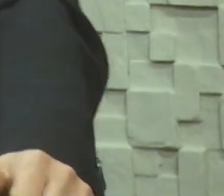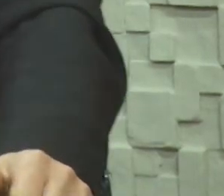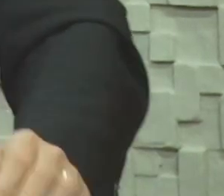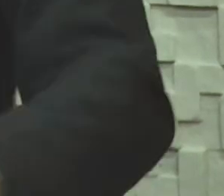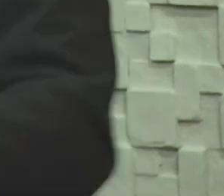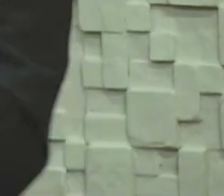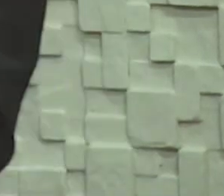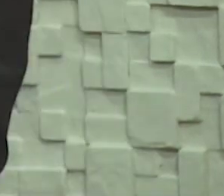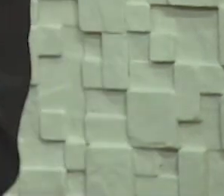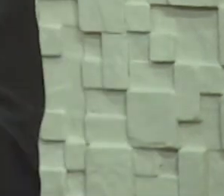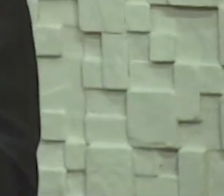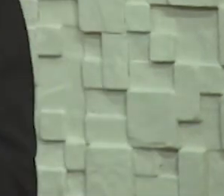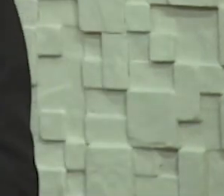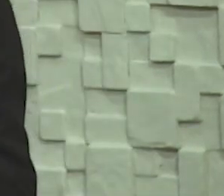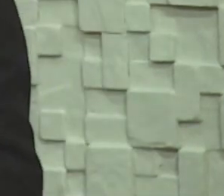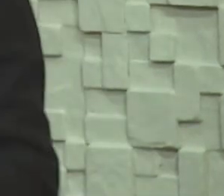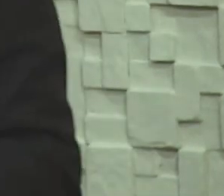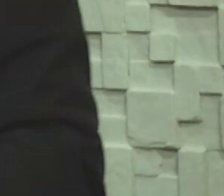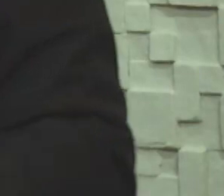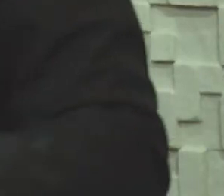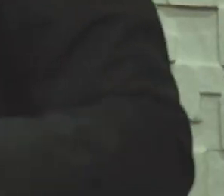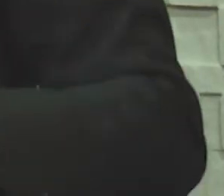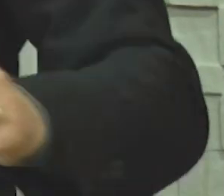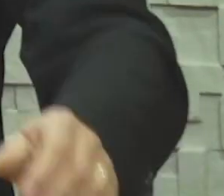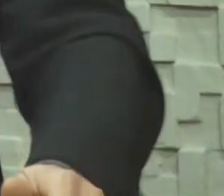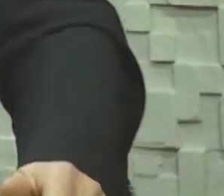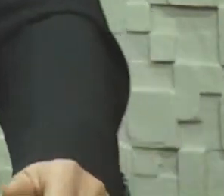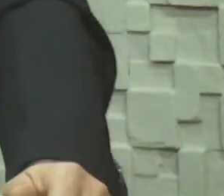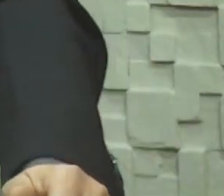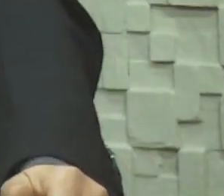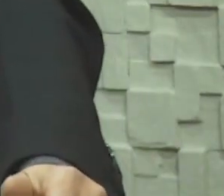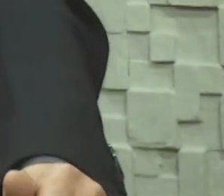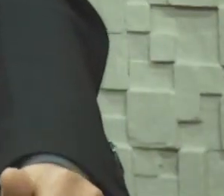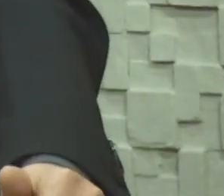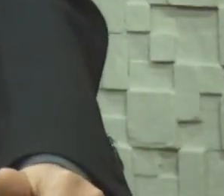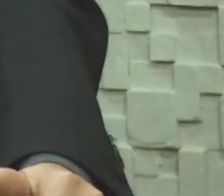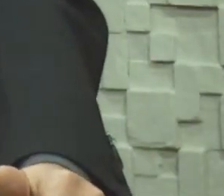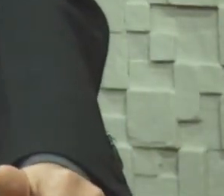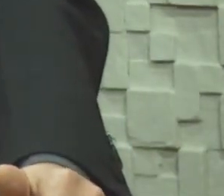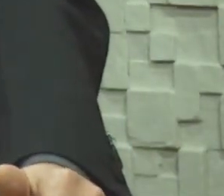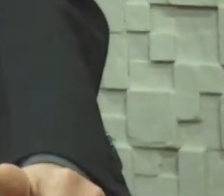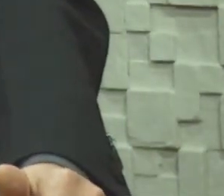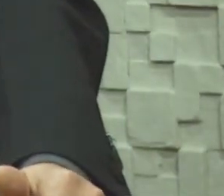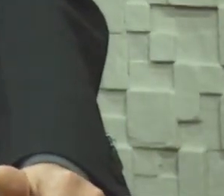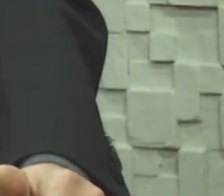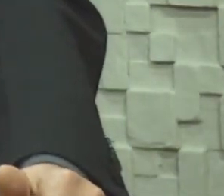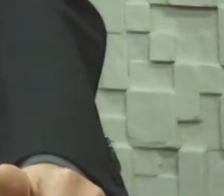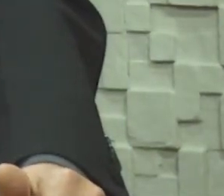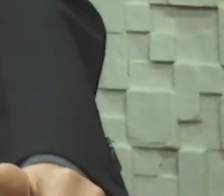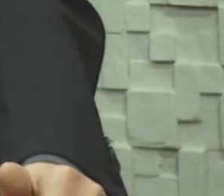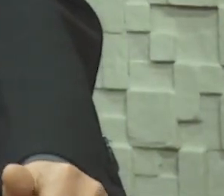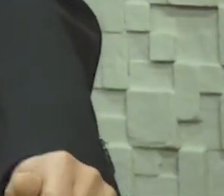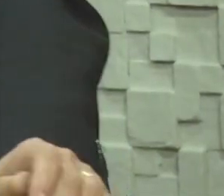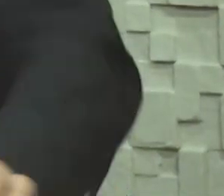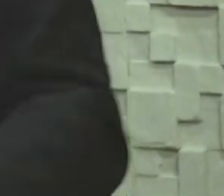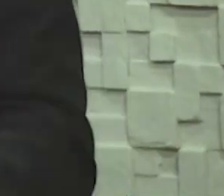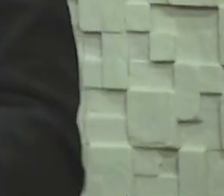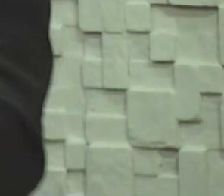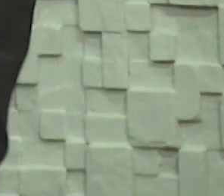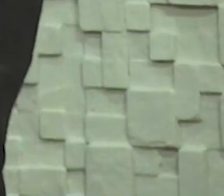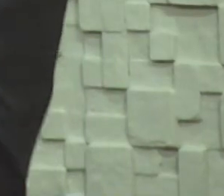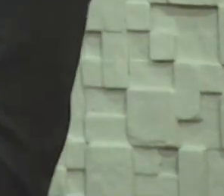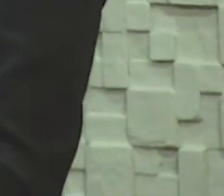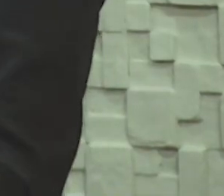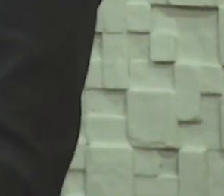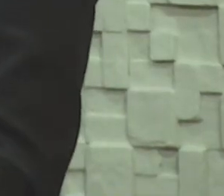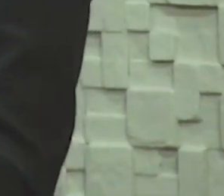apresentar né mais pra frente um dia que seja da conscientização né desta da cardiopatia congênita tá pra vocês terem